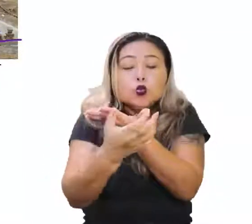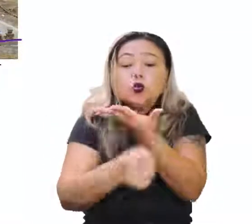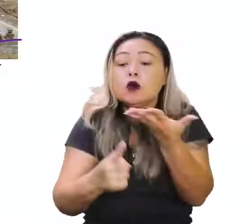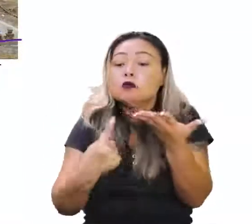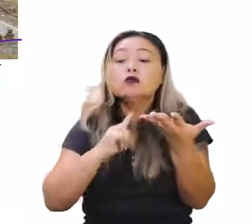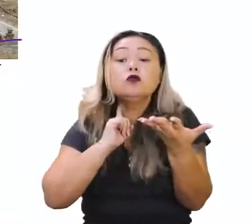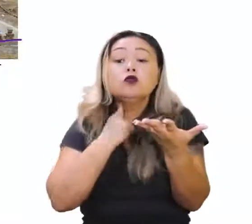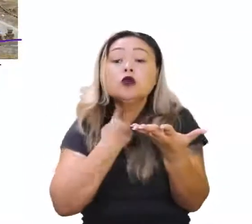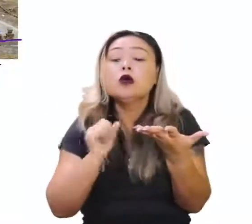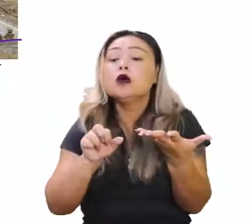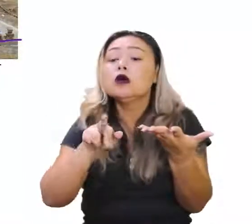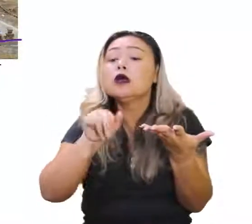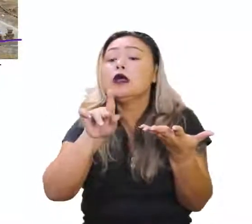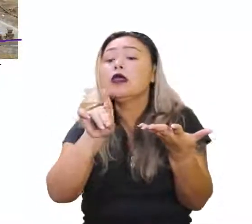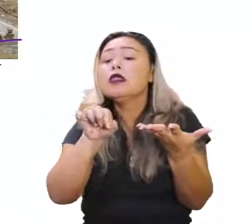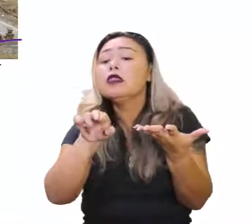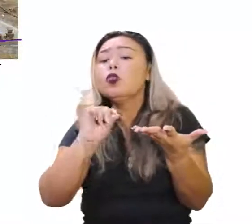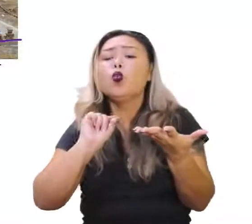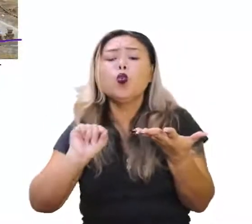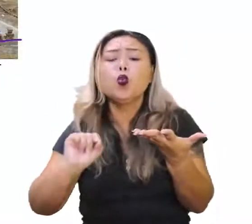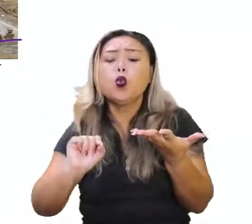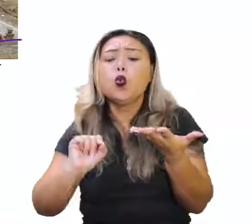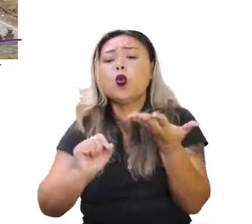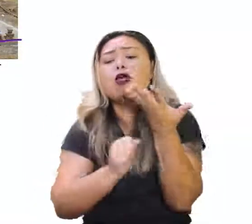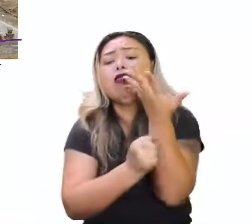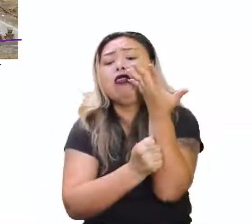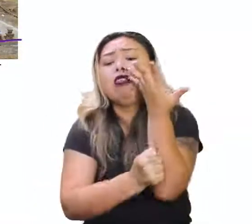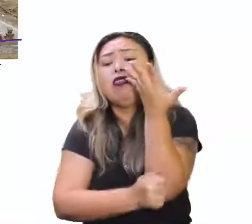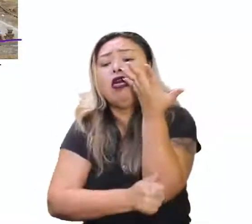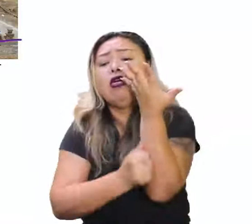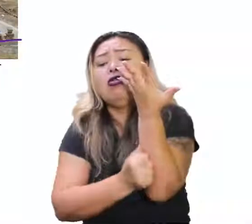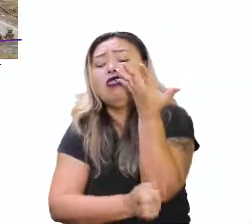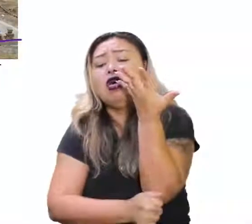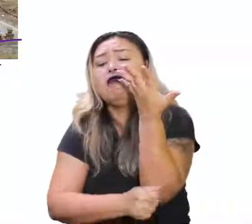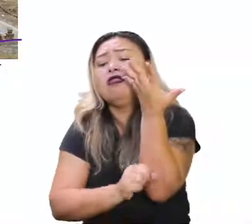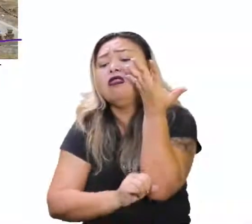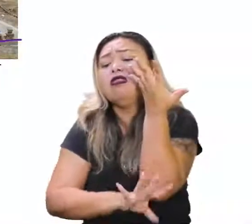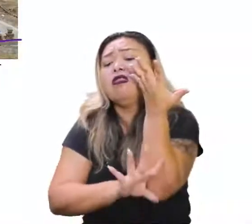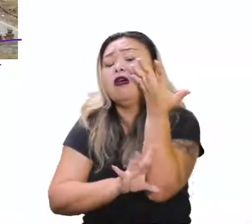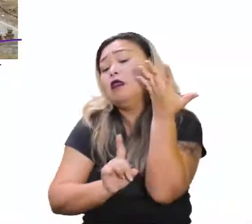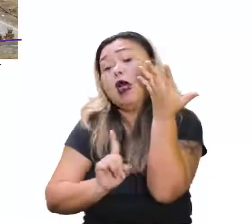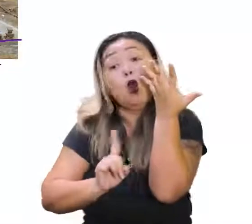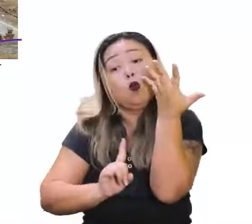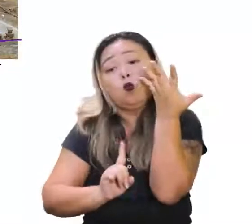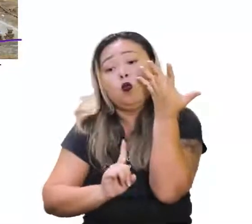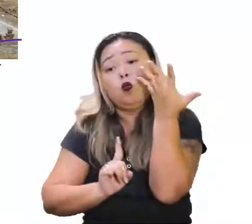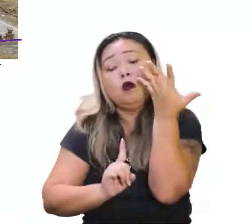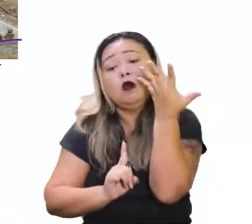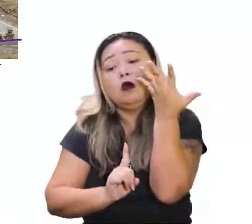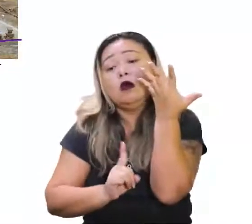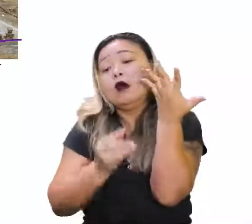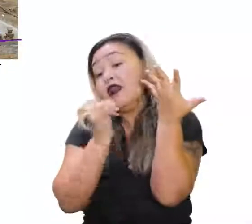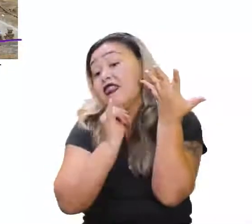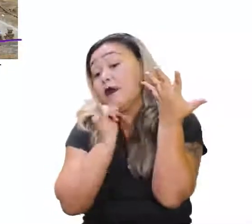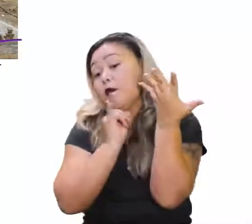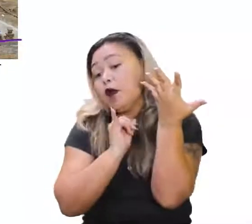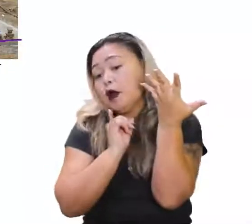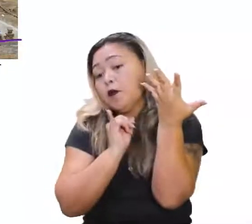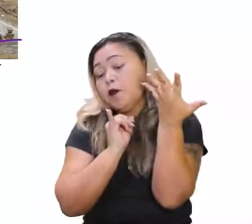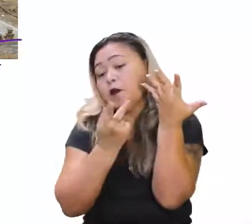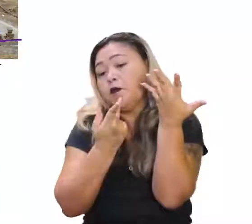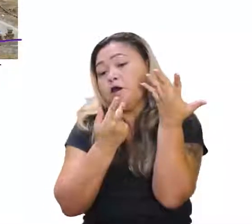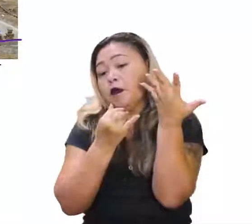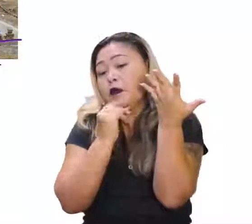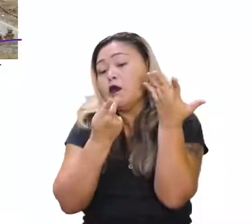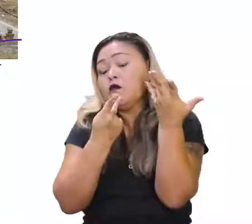Resíduos do quê, professor? Das fezes, das excretas? Não. Por exemplo, pessoal, nós